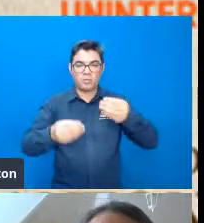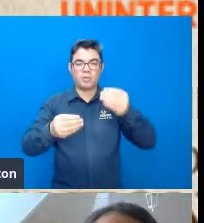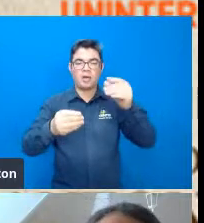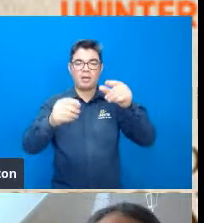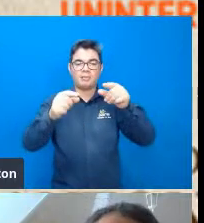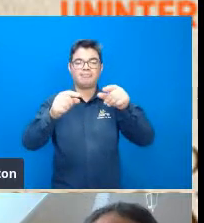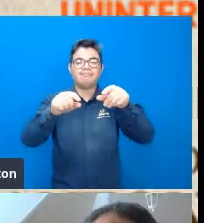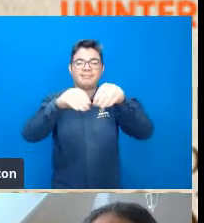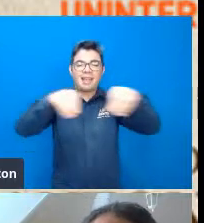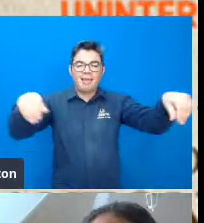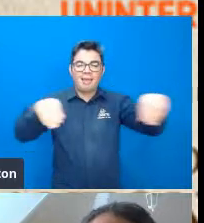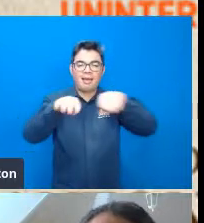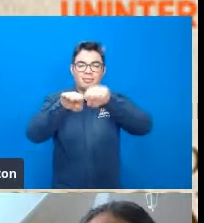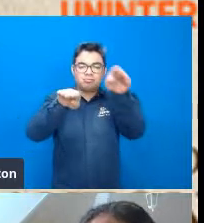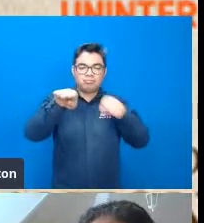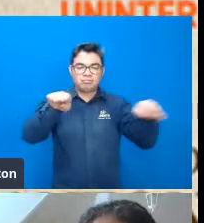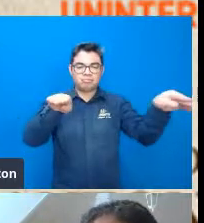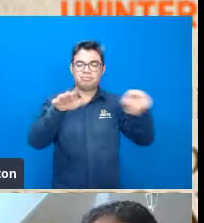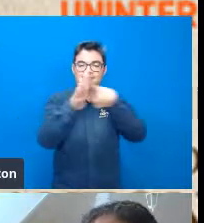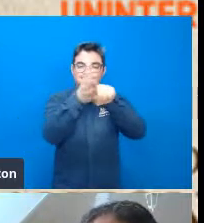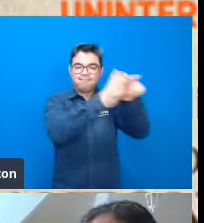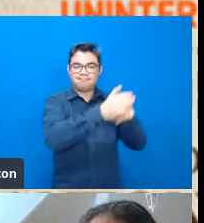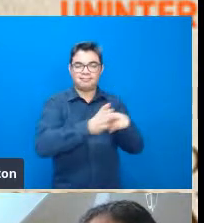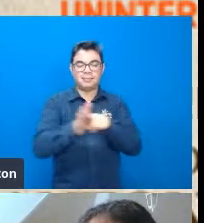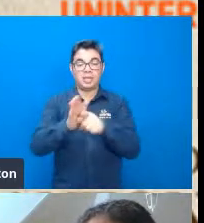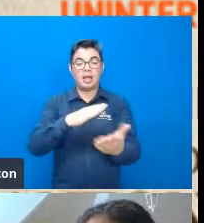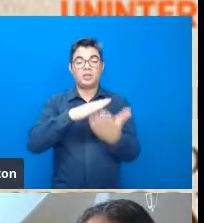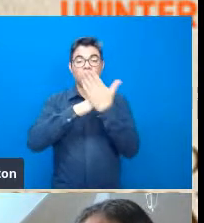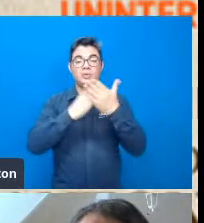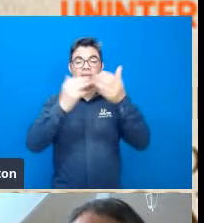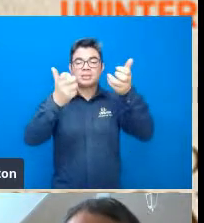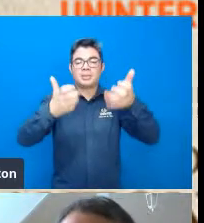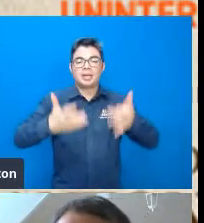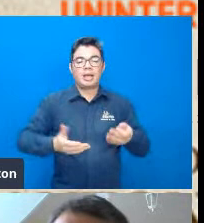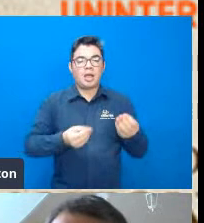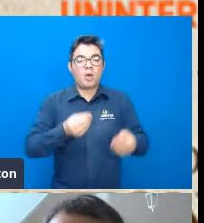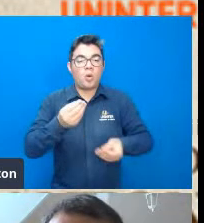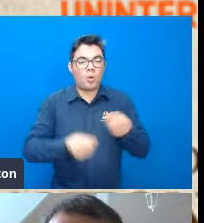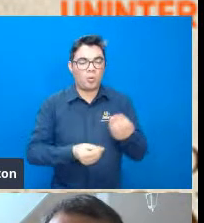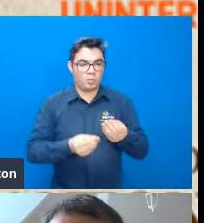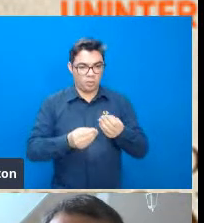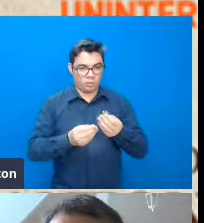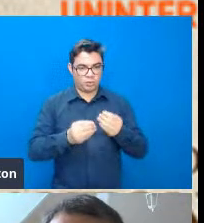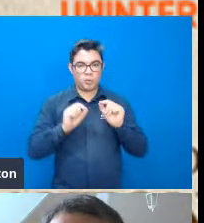porque a análise morfométrica ajuda na explicação de